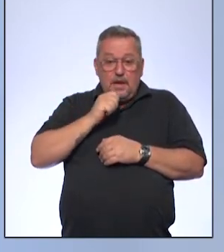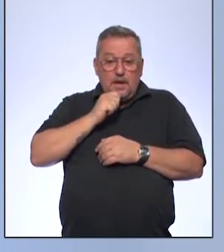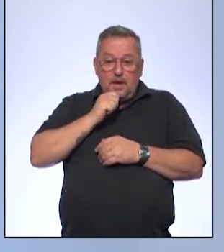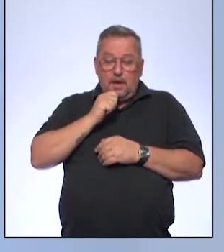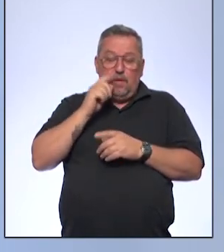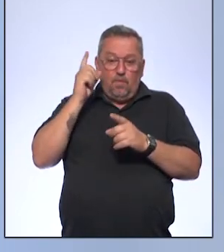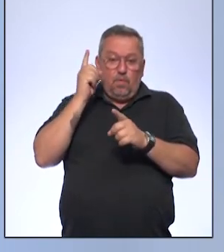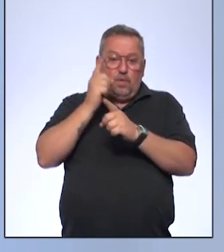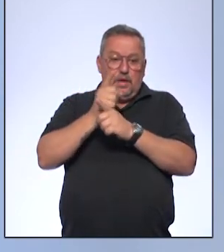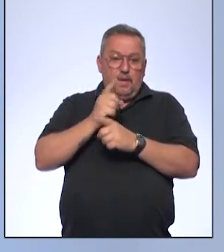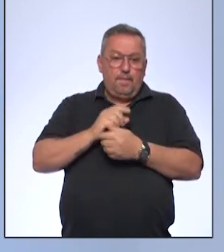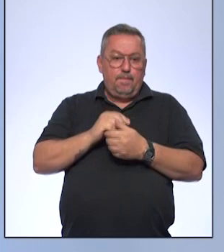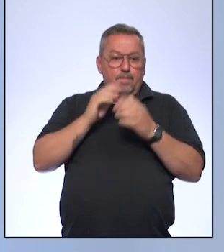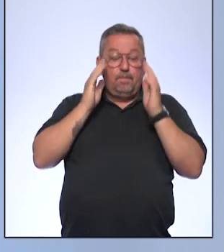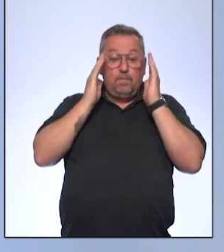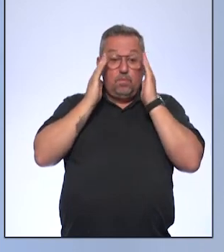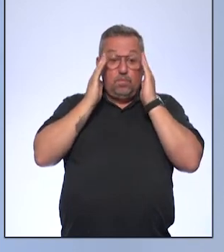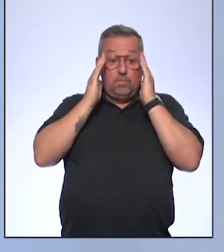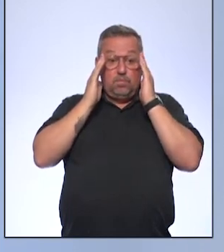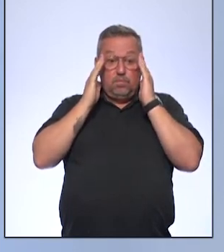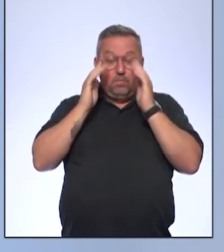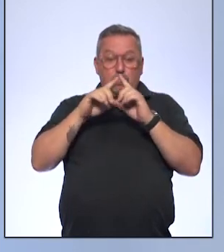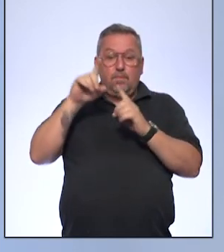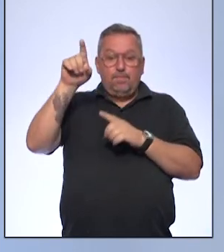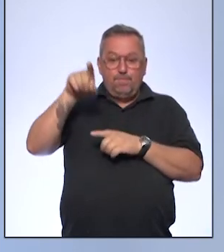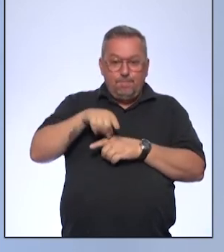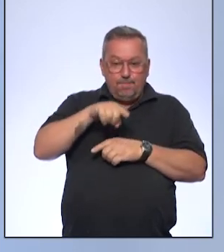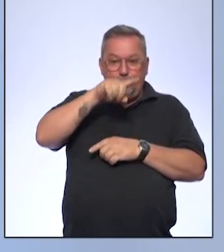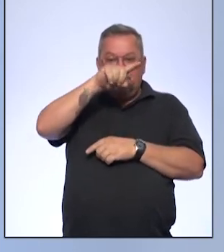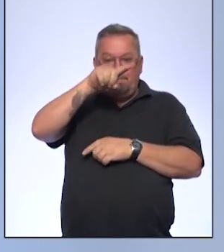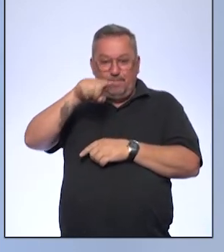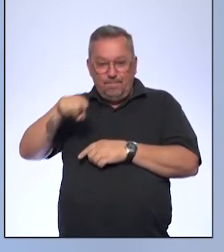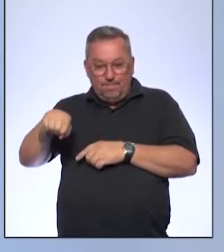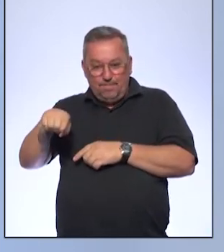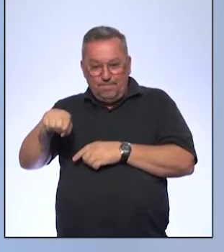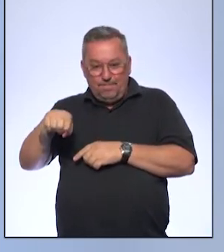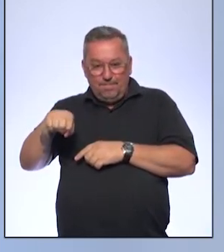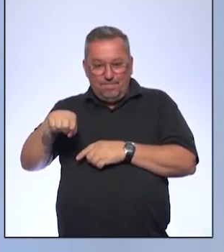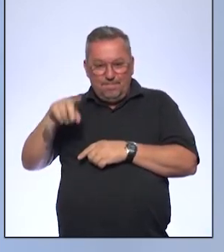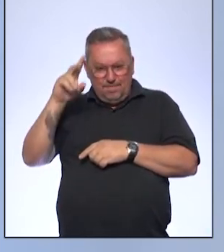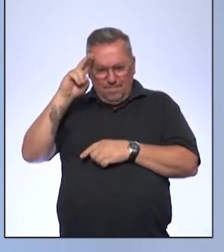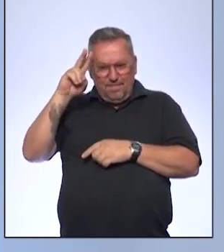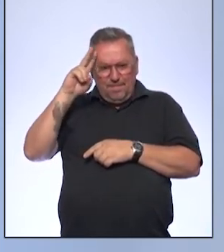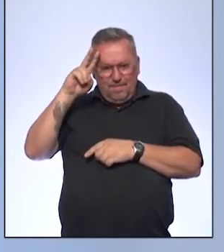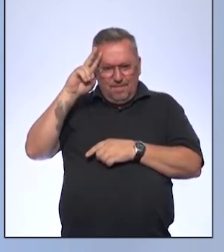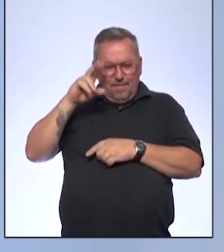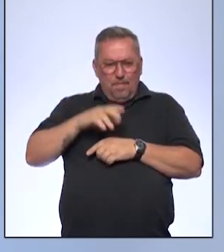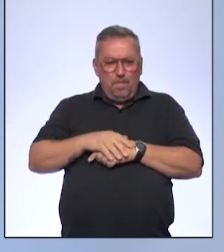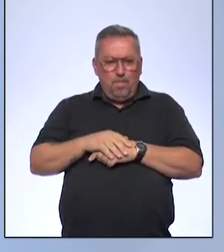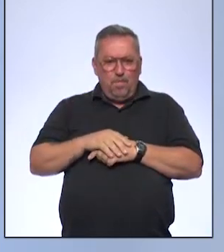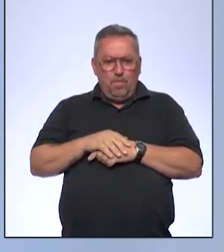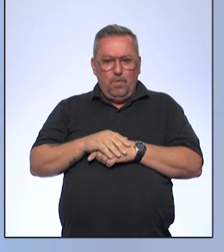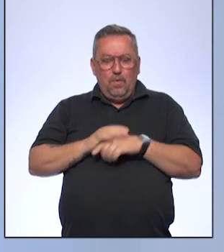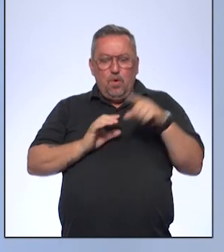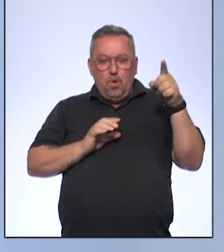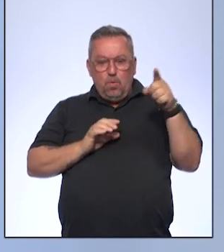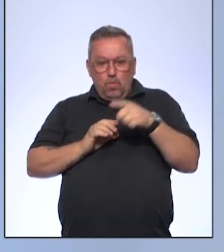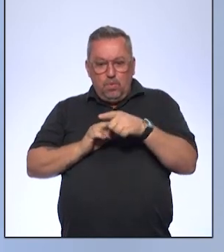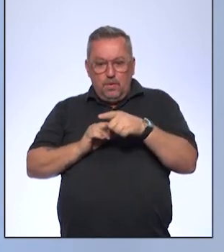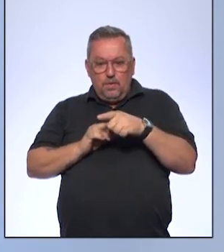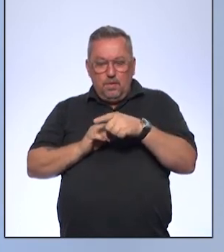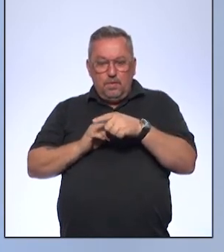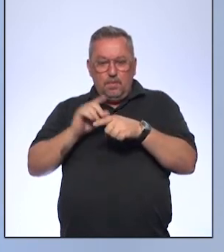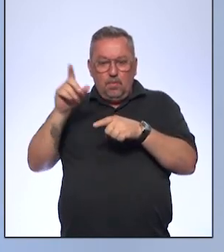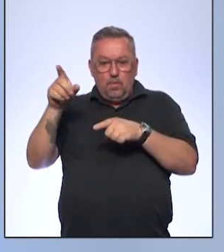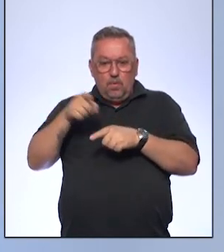quero encontrar. De novo, multiplique em cruz, multiplique em x, meios pelos extremos, o que vocês